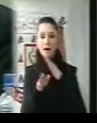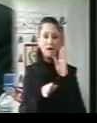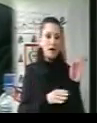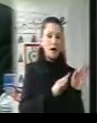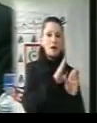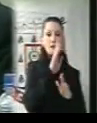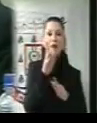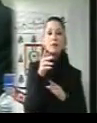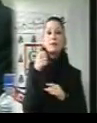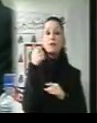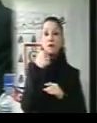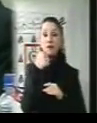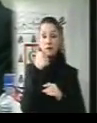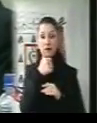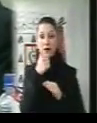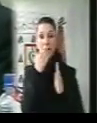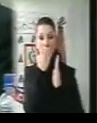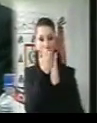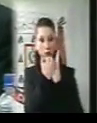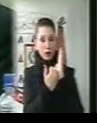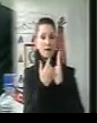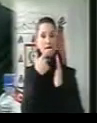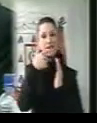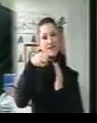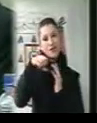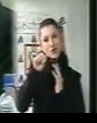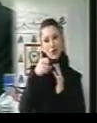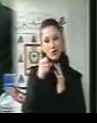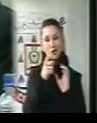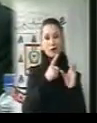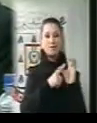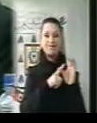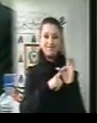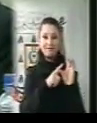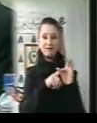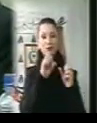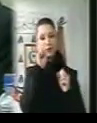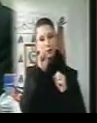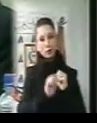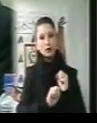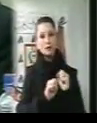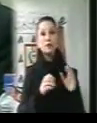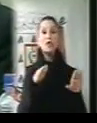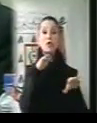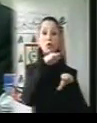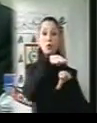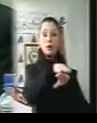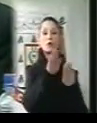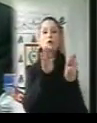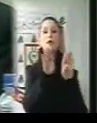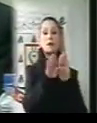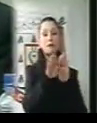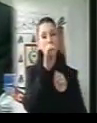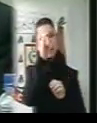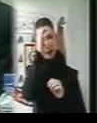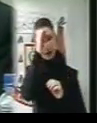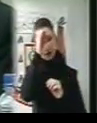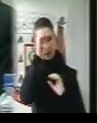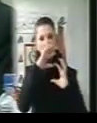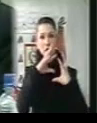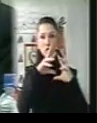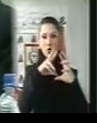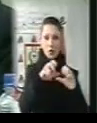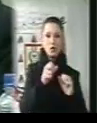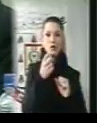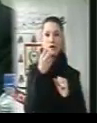primeira etapa, 28 municípios do sul do estado de Santa Catarina, incluindo o município de Criciúma. No total